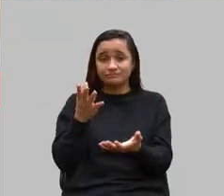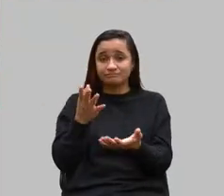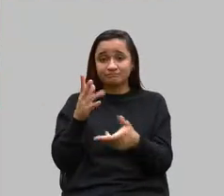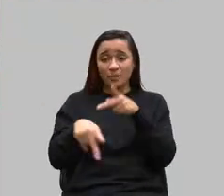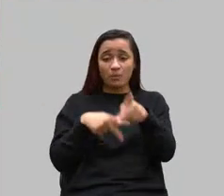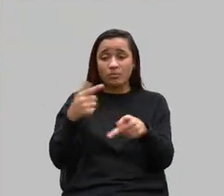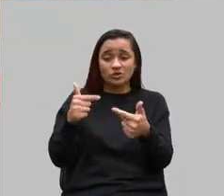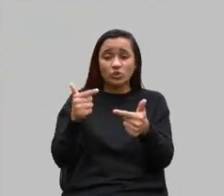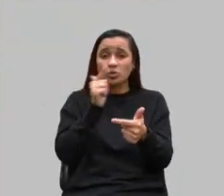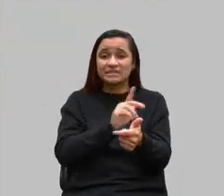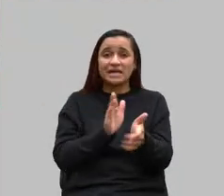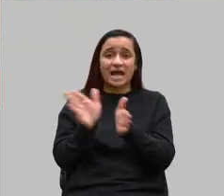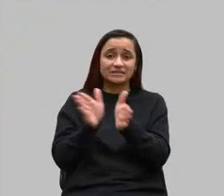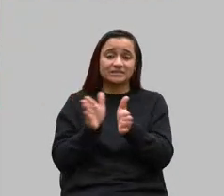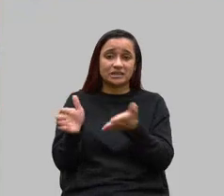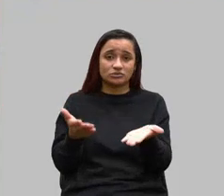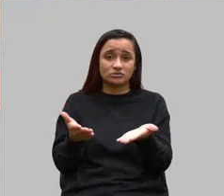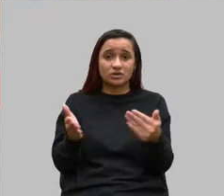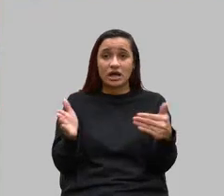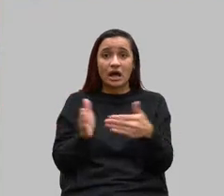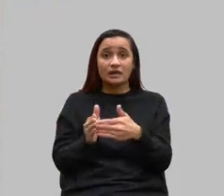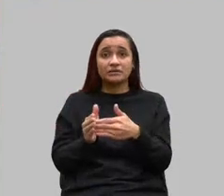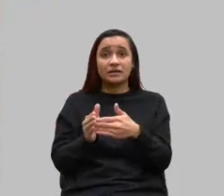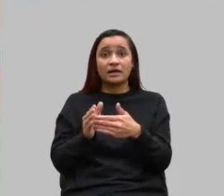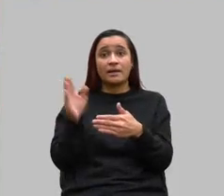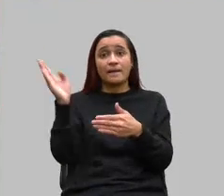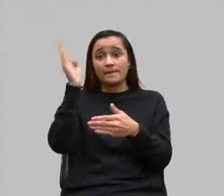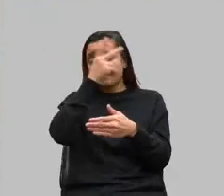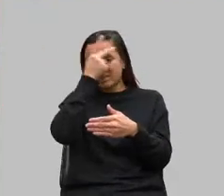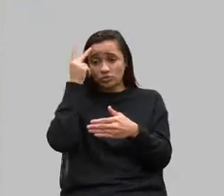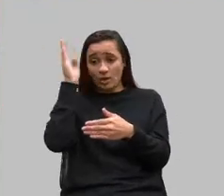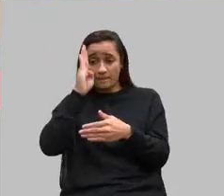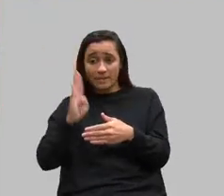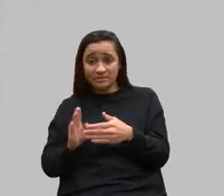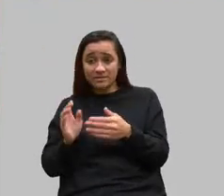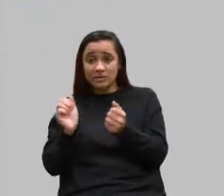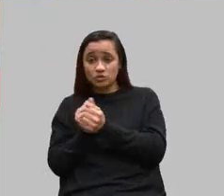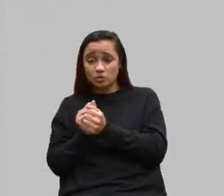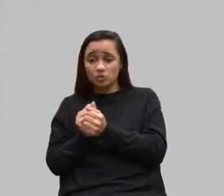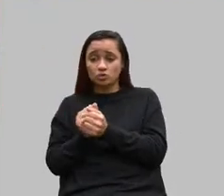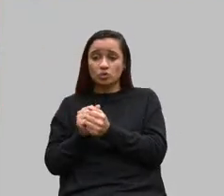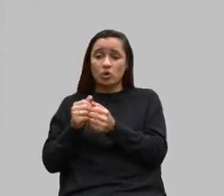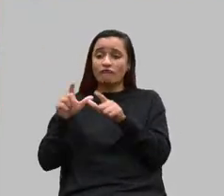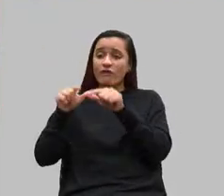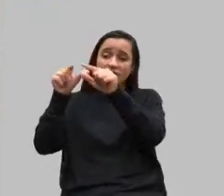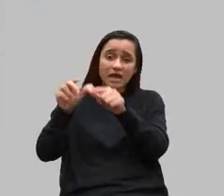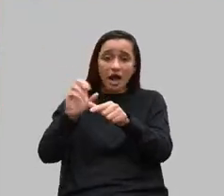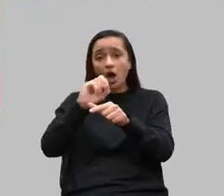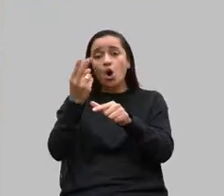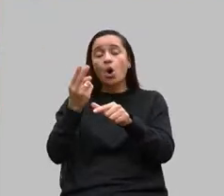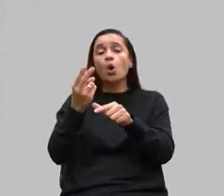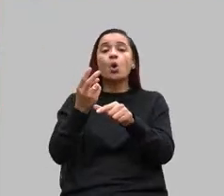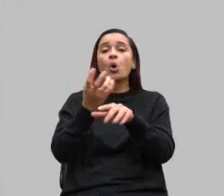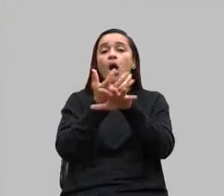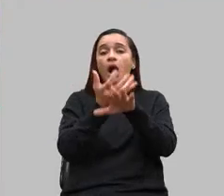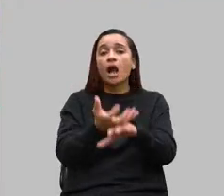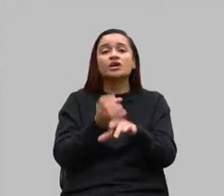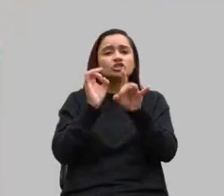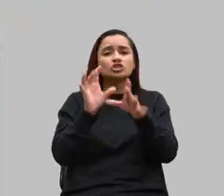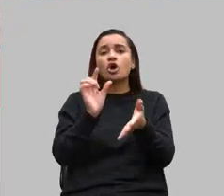acesso nem o brasileiro como passageiro nem as suas cargas é só minério e a gente se